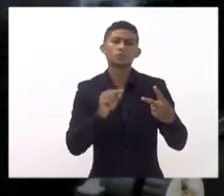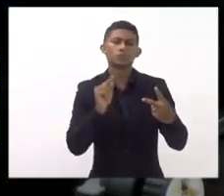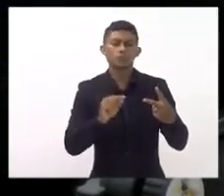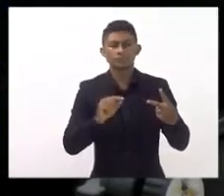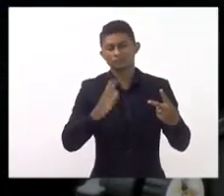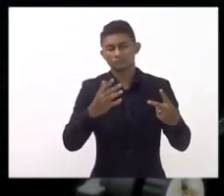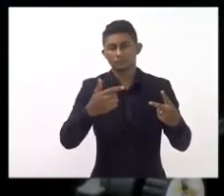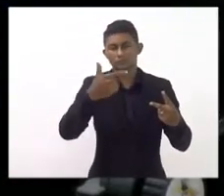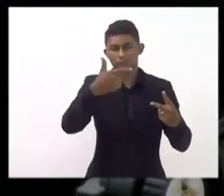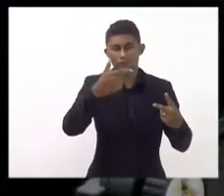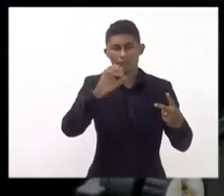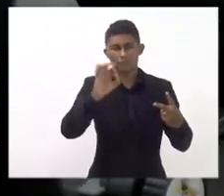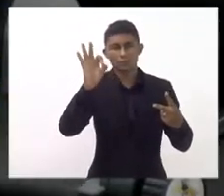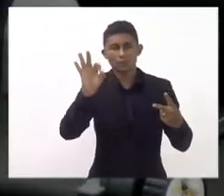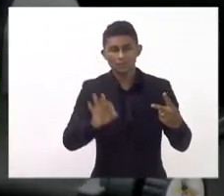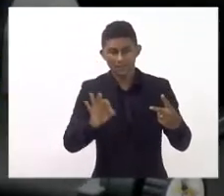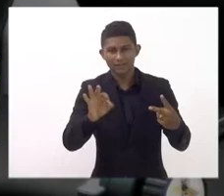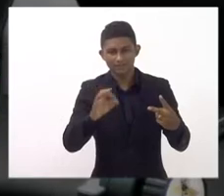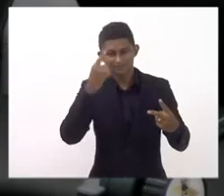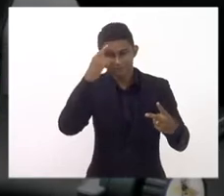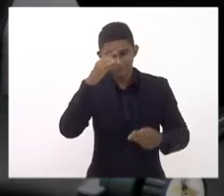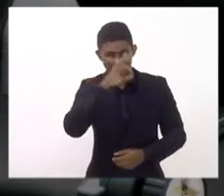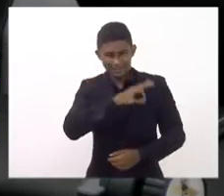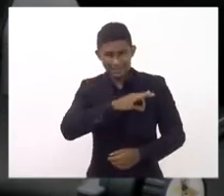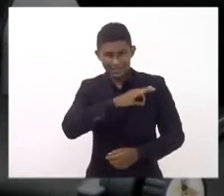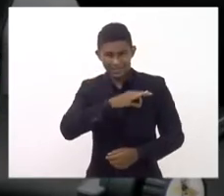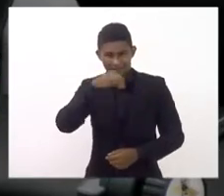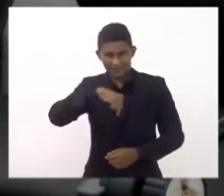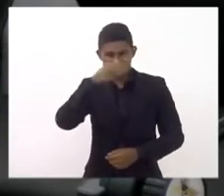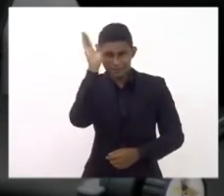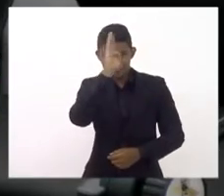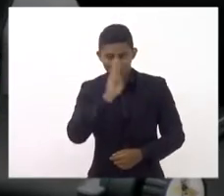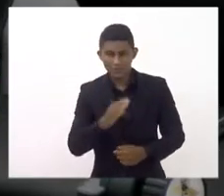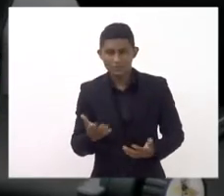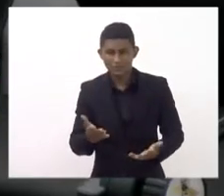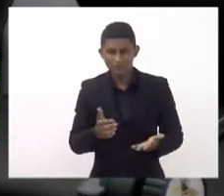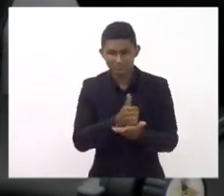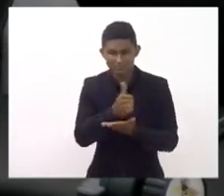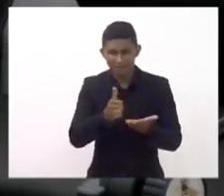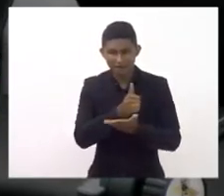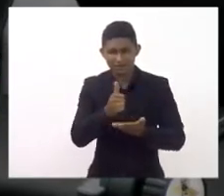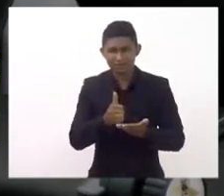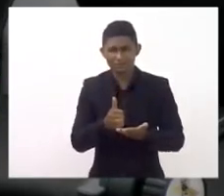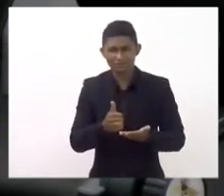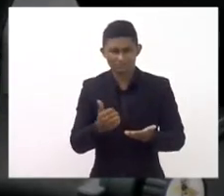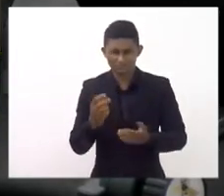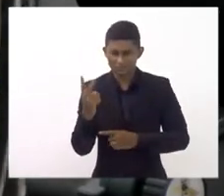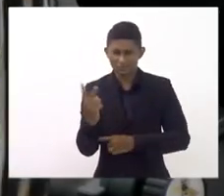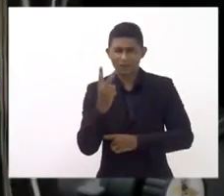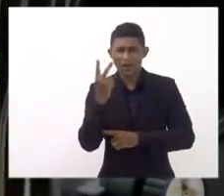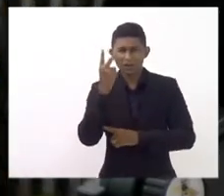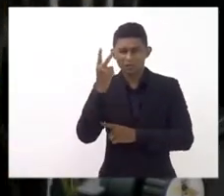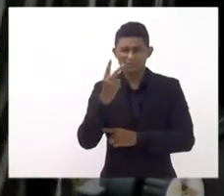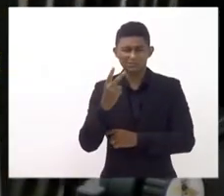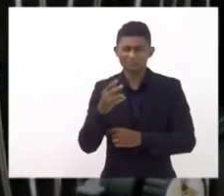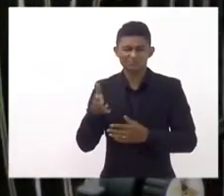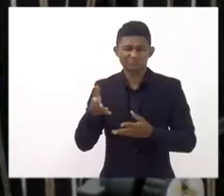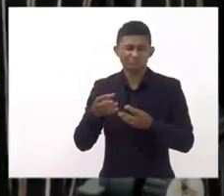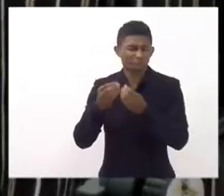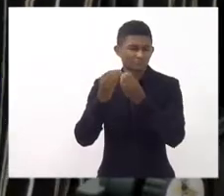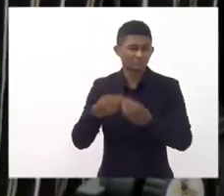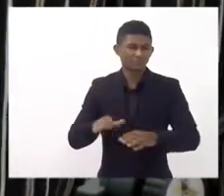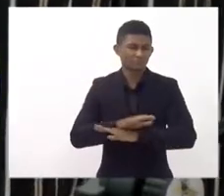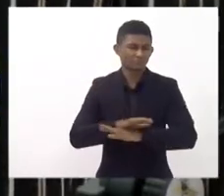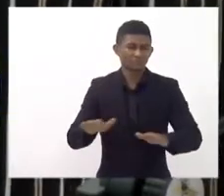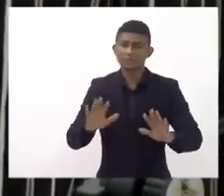20% de um salário mínimo. Isso não é um valor desprezível. Isso, considerando que haja